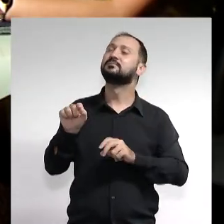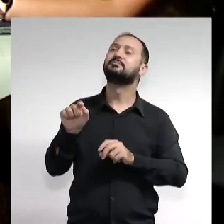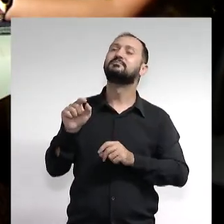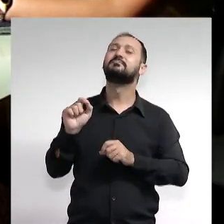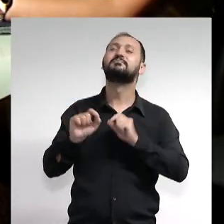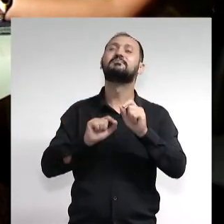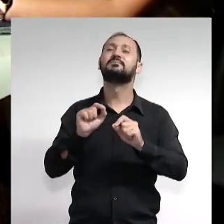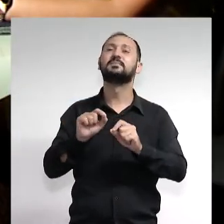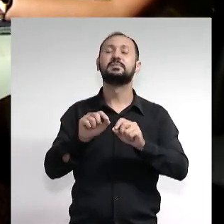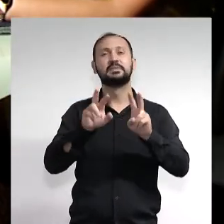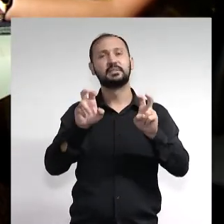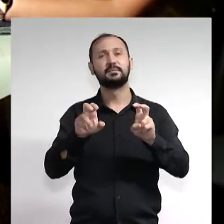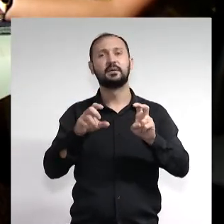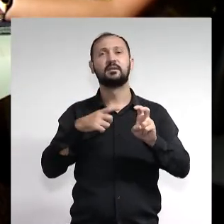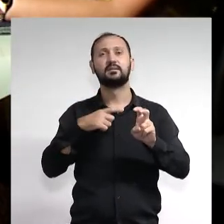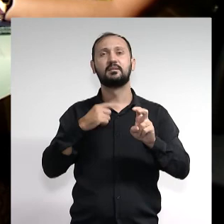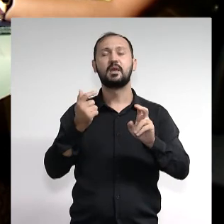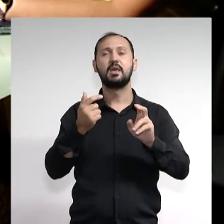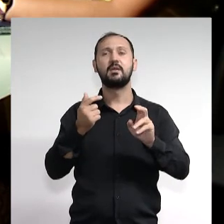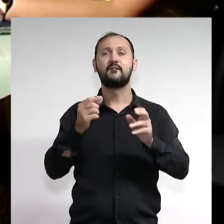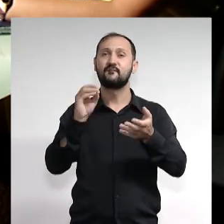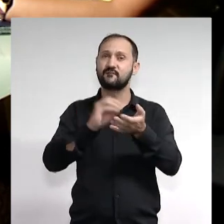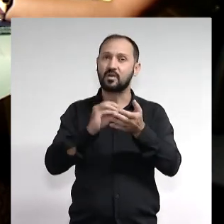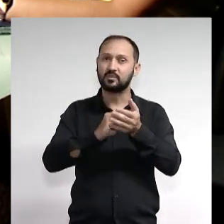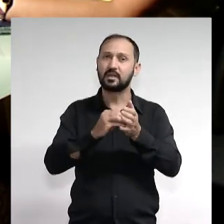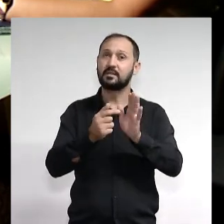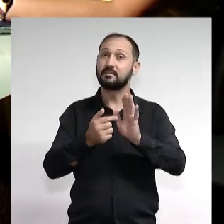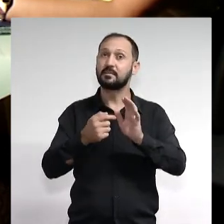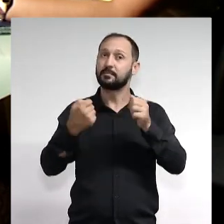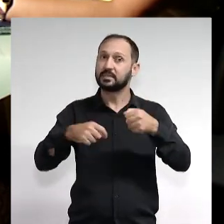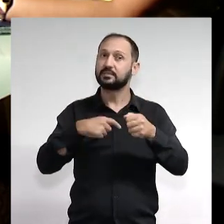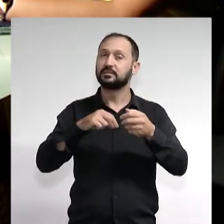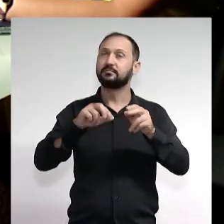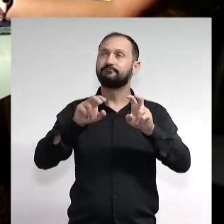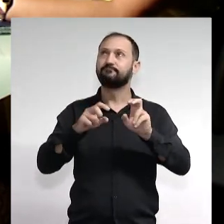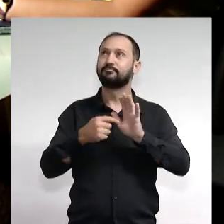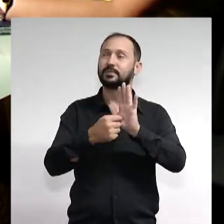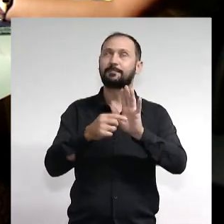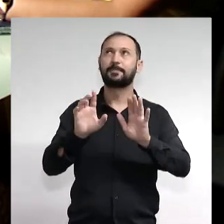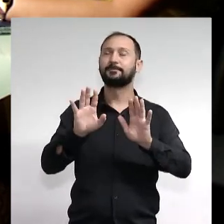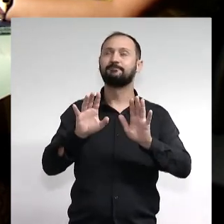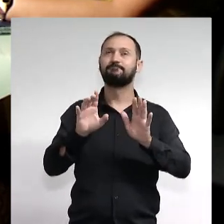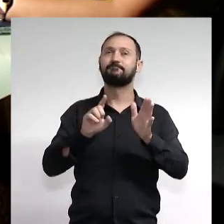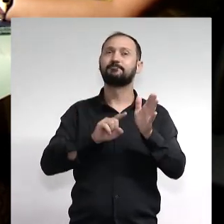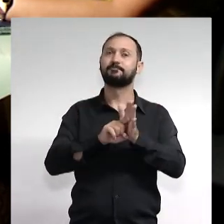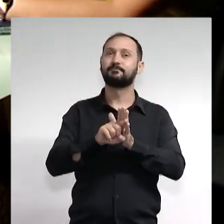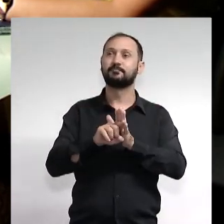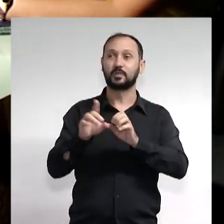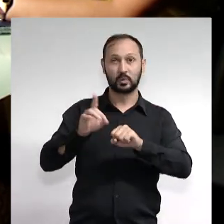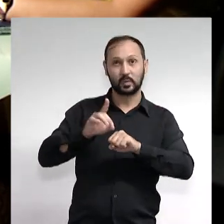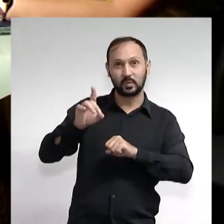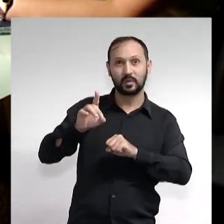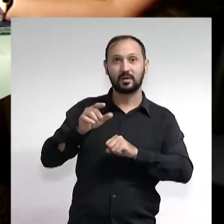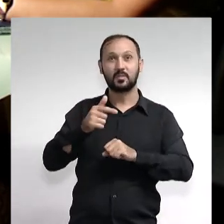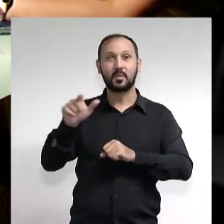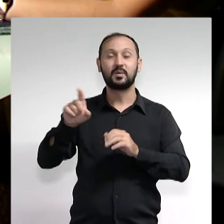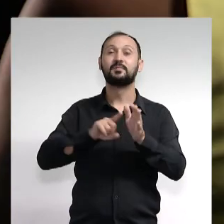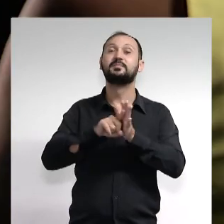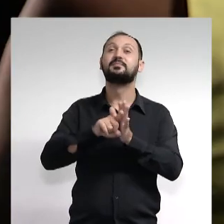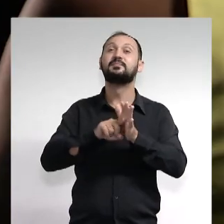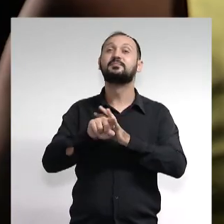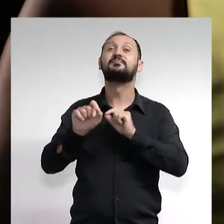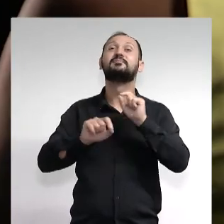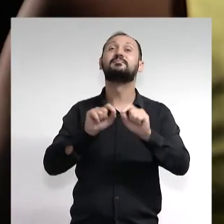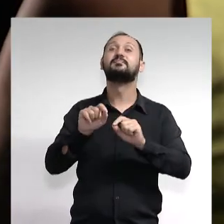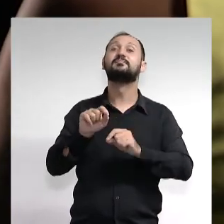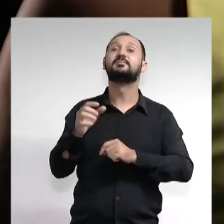tema, a senhora acha que esse tema ainda tem muito a mostrar? Ou mudar a pergunta, doutorado, uma